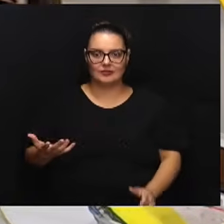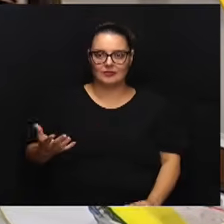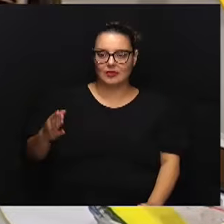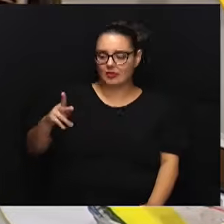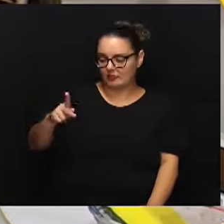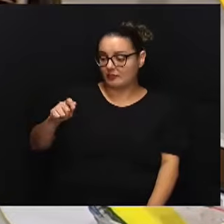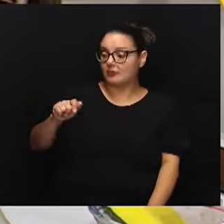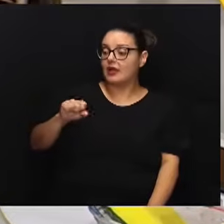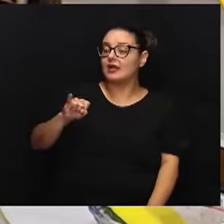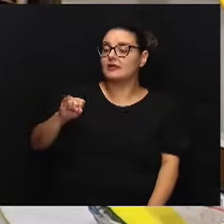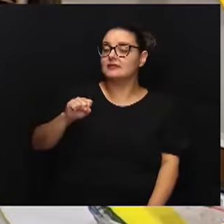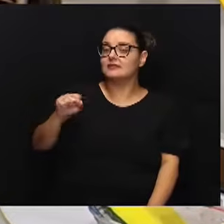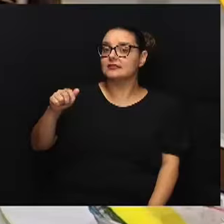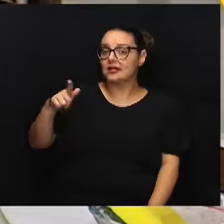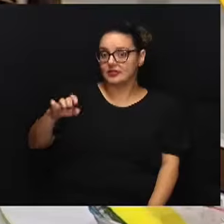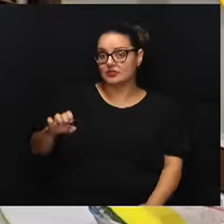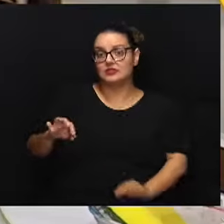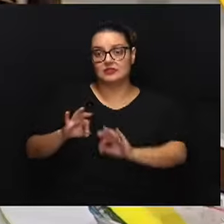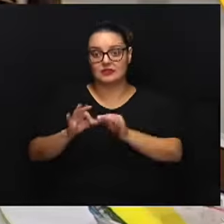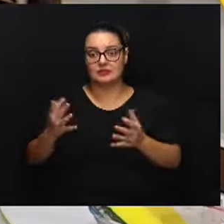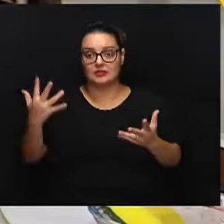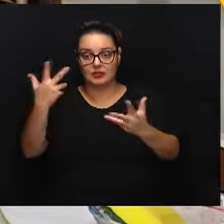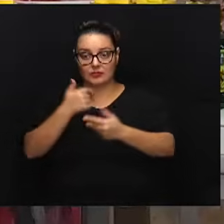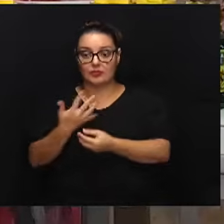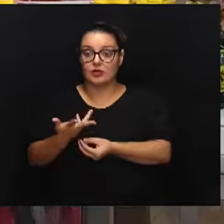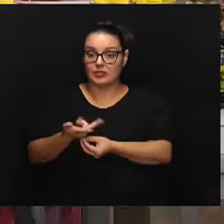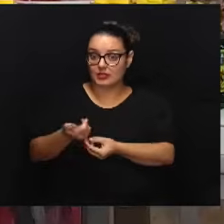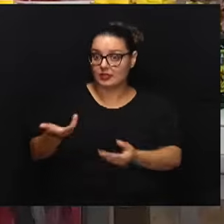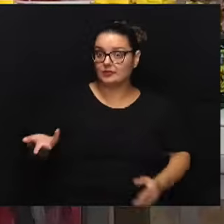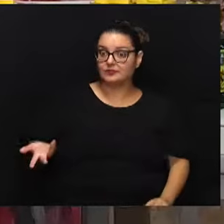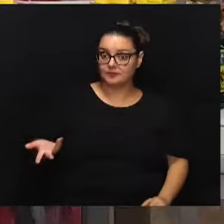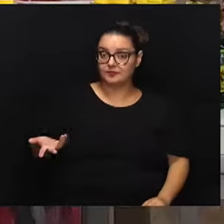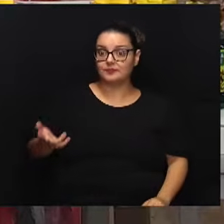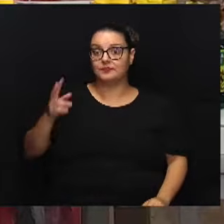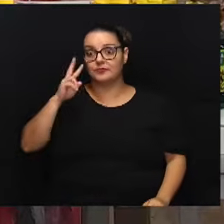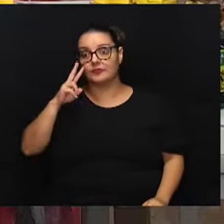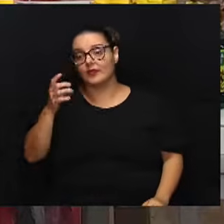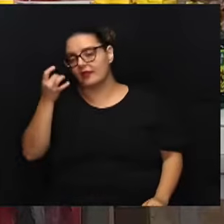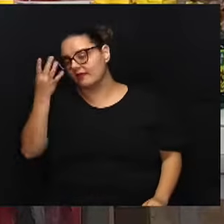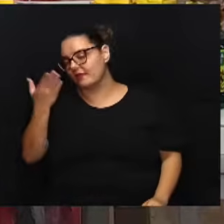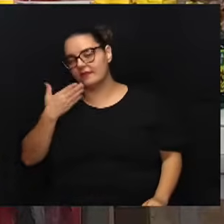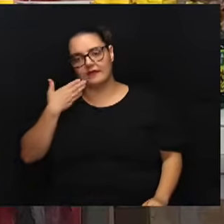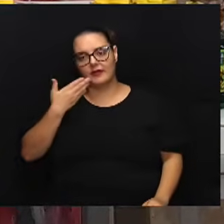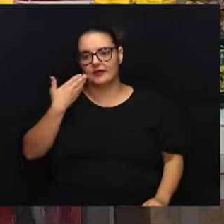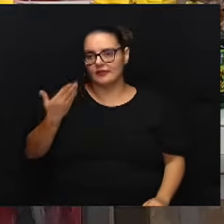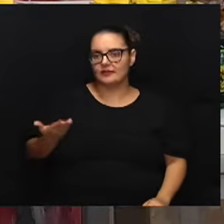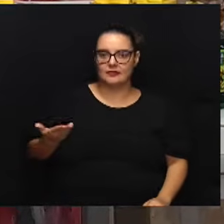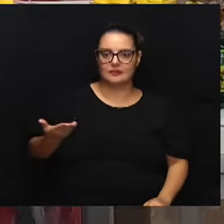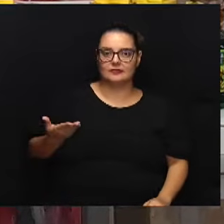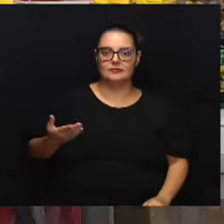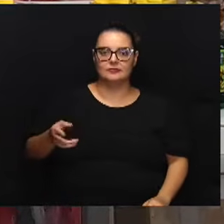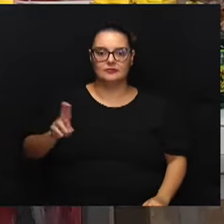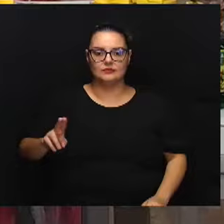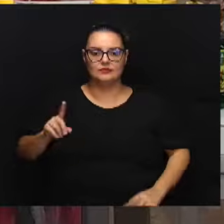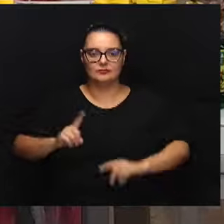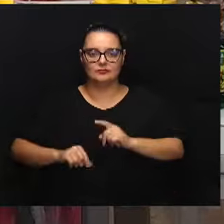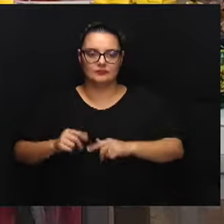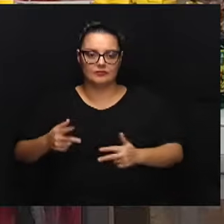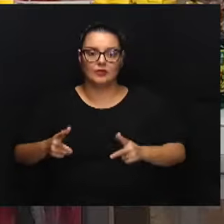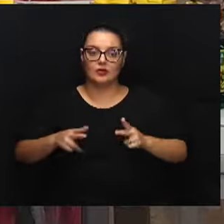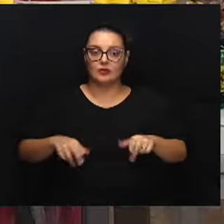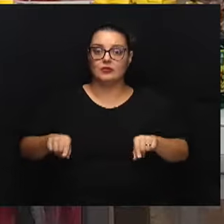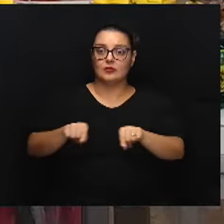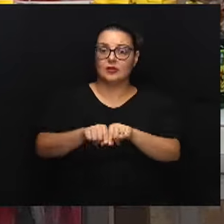paisagem simples, bonita, artística, e vocês vão ver que é super fácil, tanto o manuseio de materiais, como também você